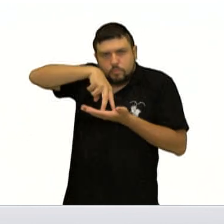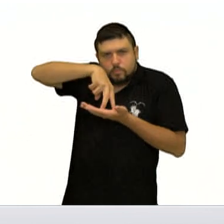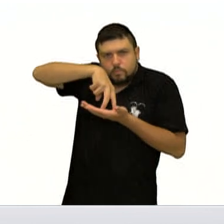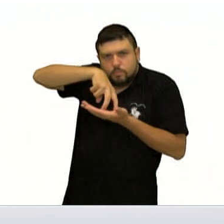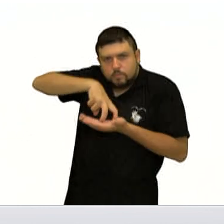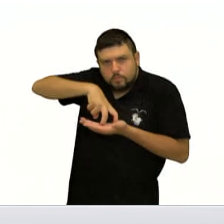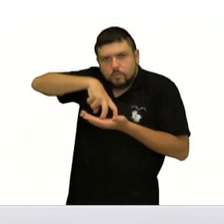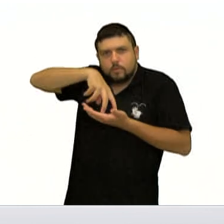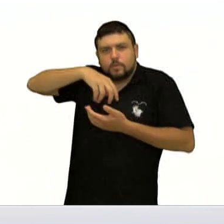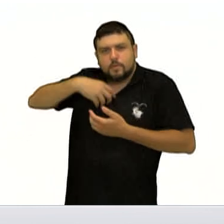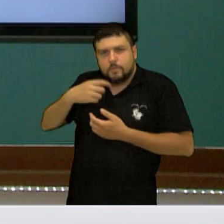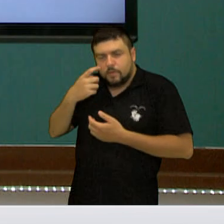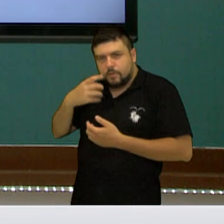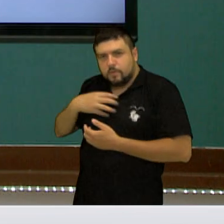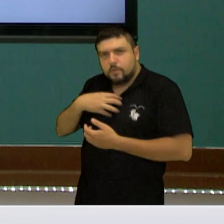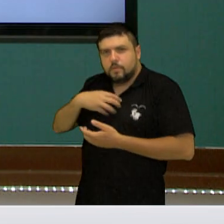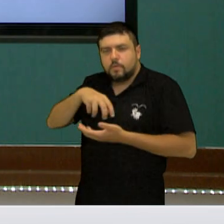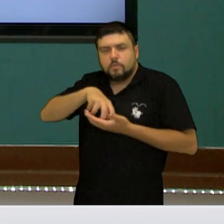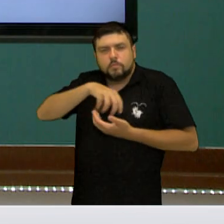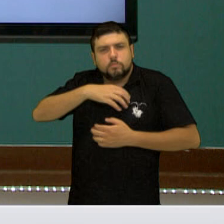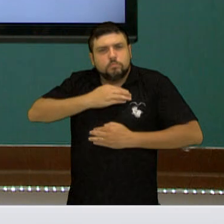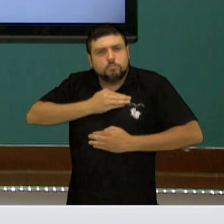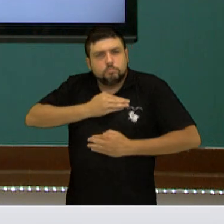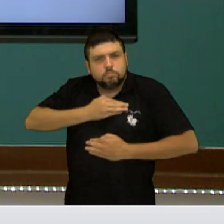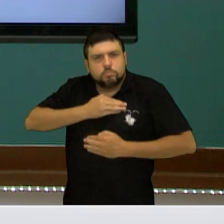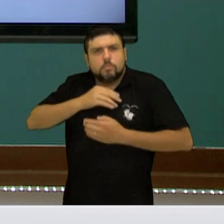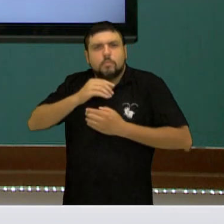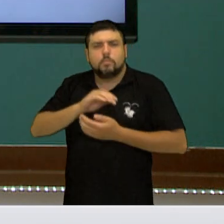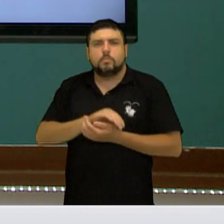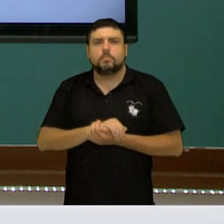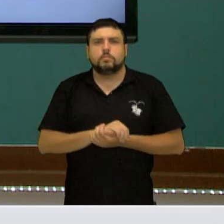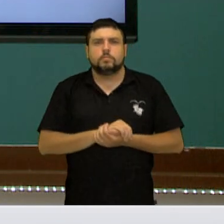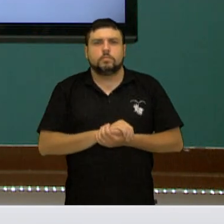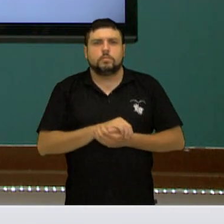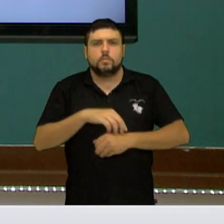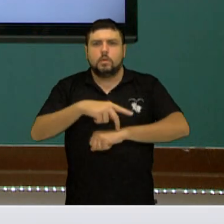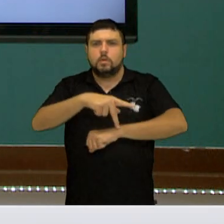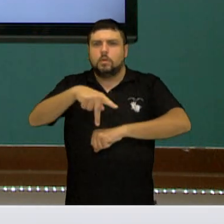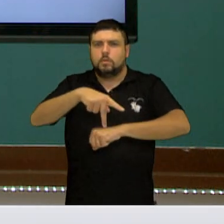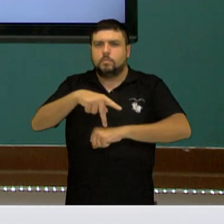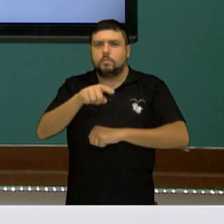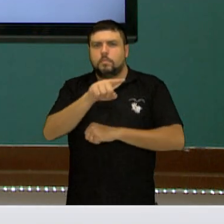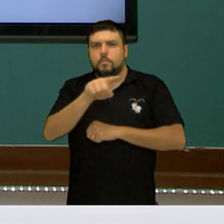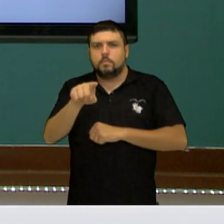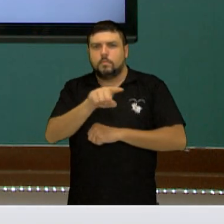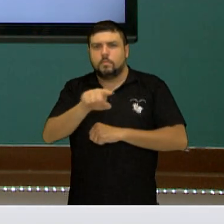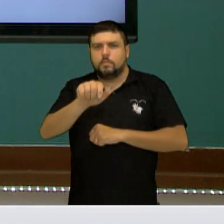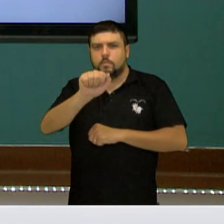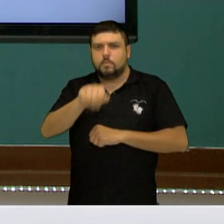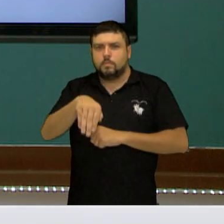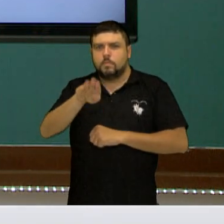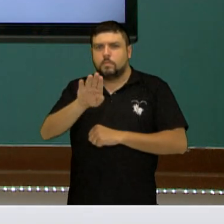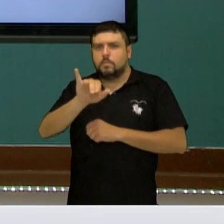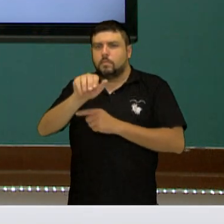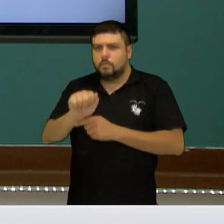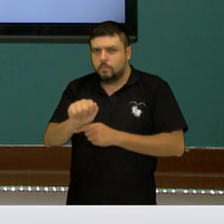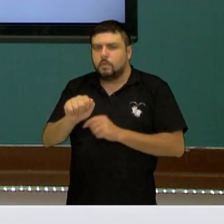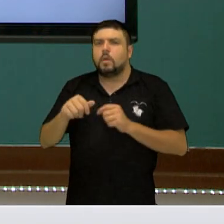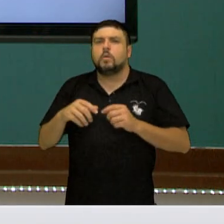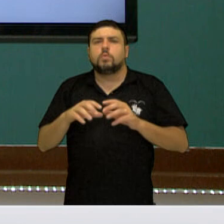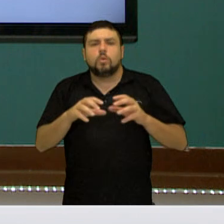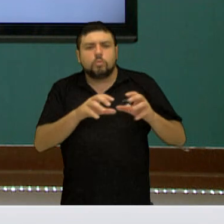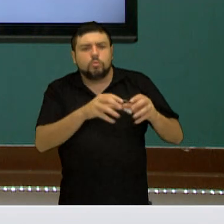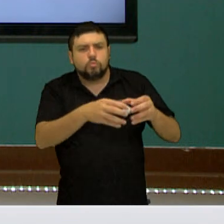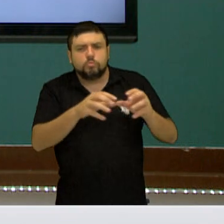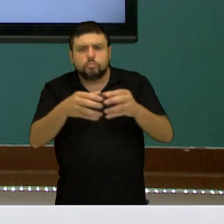ok? Assim, abaixando um pouquinho. A Zâmbia abriga mais de 70 grupos étnicos, mas